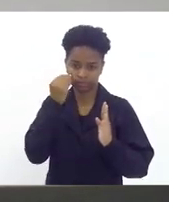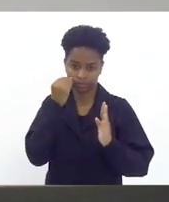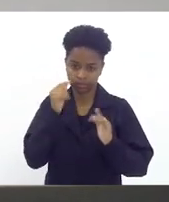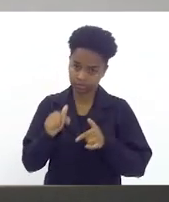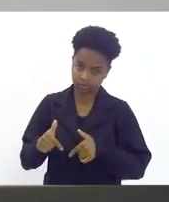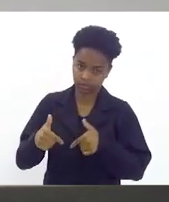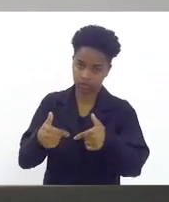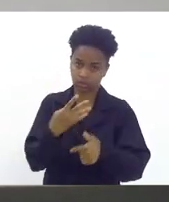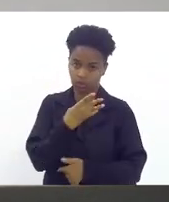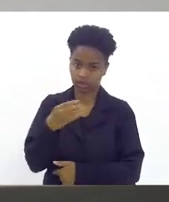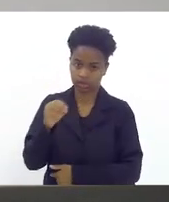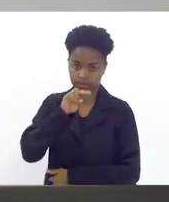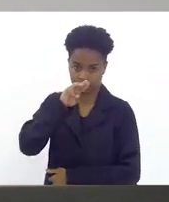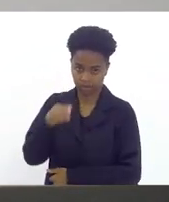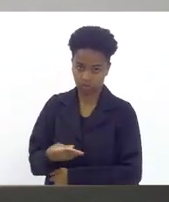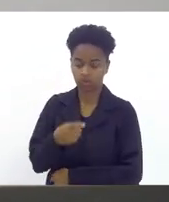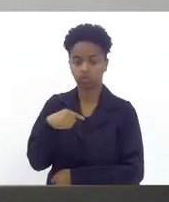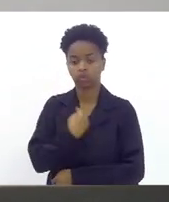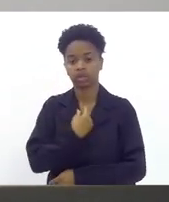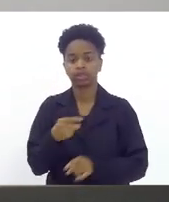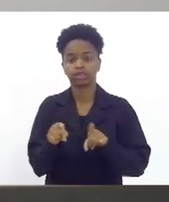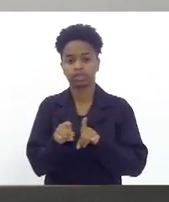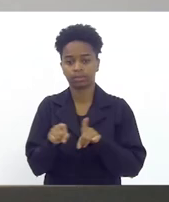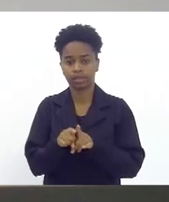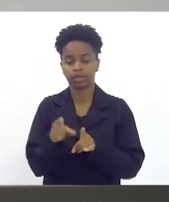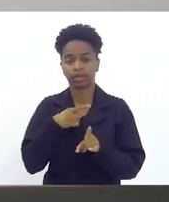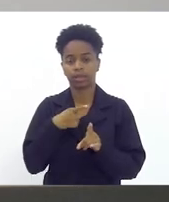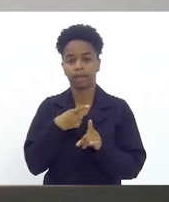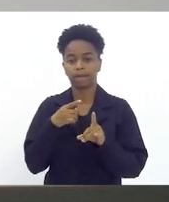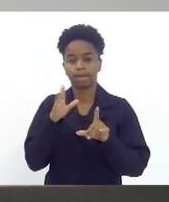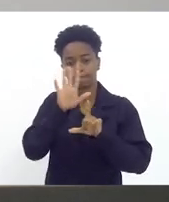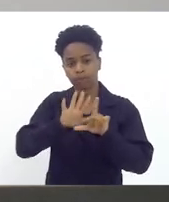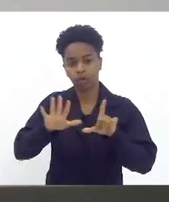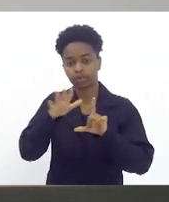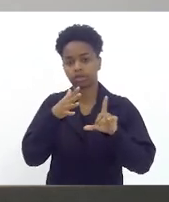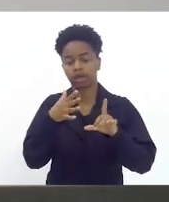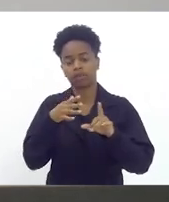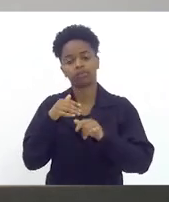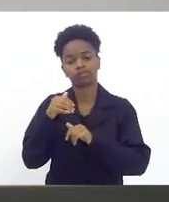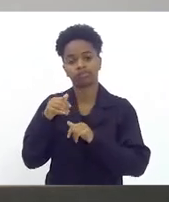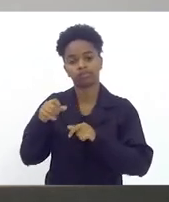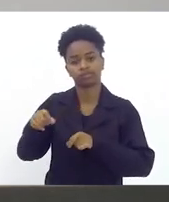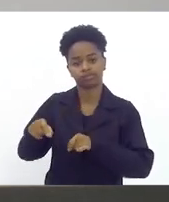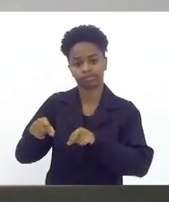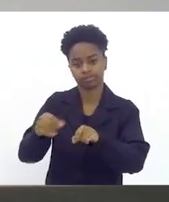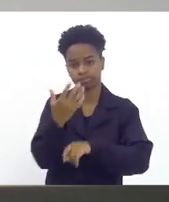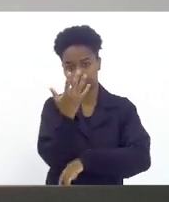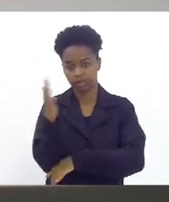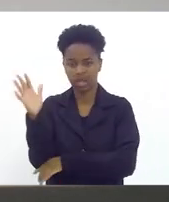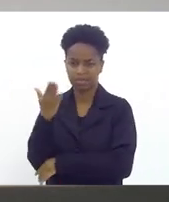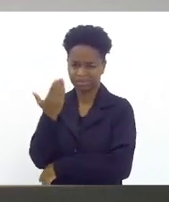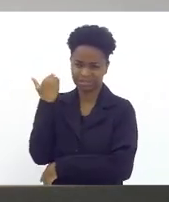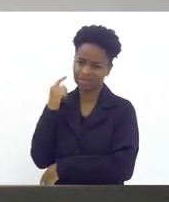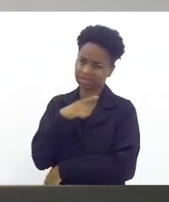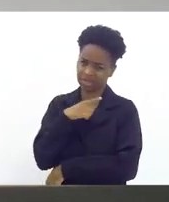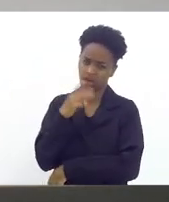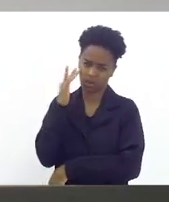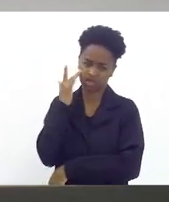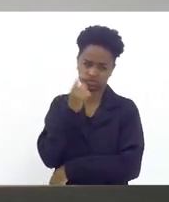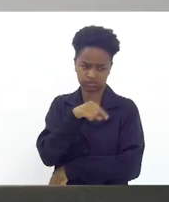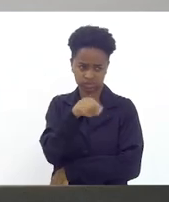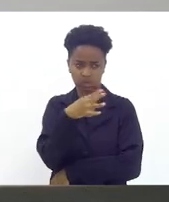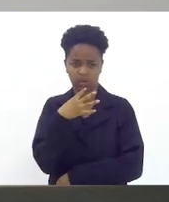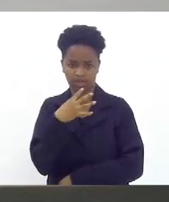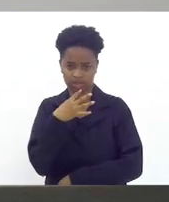desses 400 milhões a gente também vai estar lançando o portal da restauração Florestal é antes já existia acho que alguns de vocês deveriam conhecer